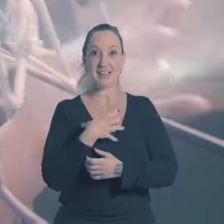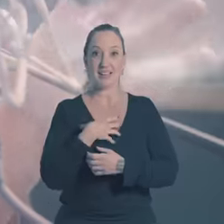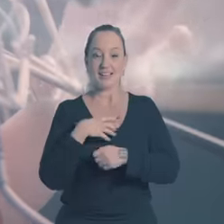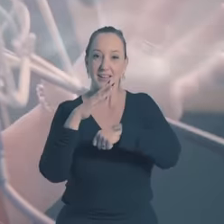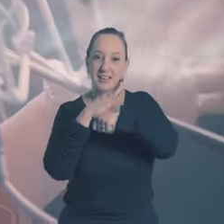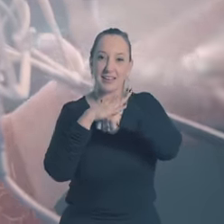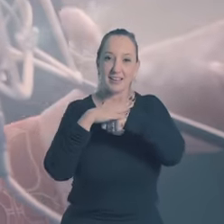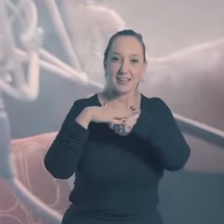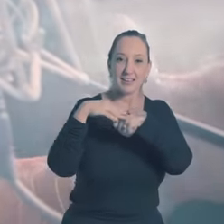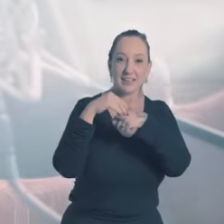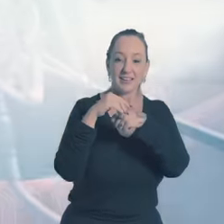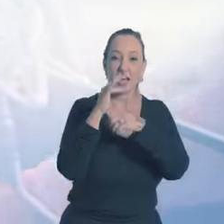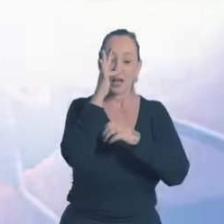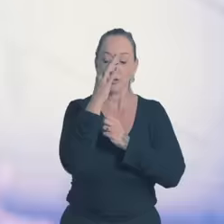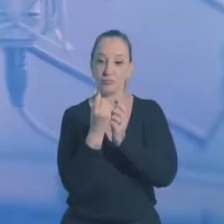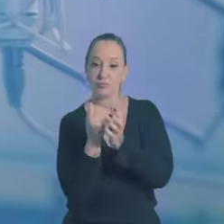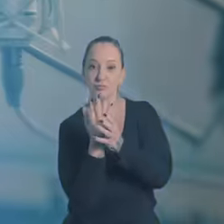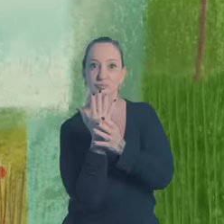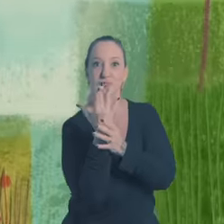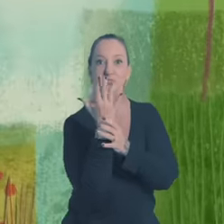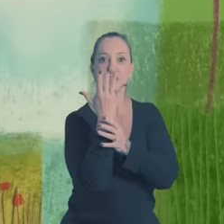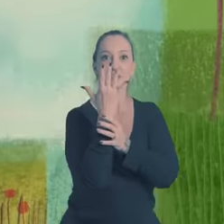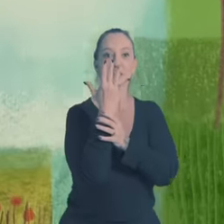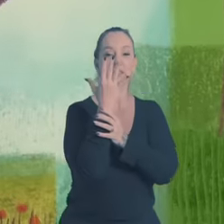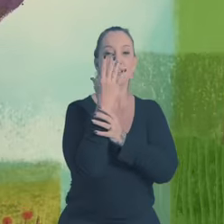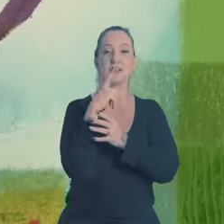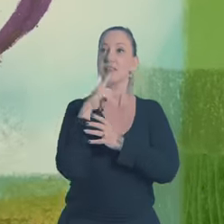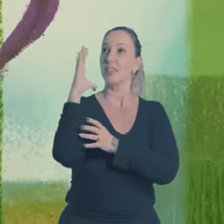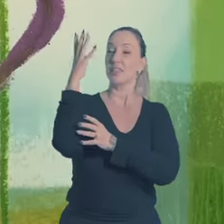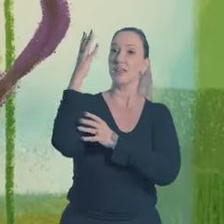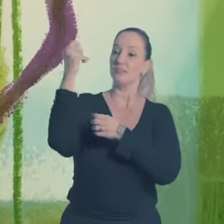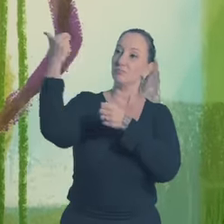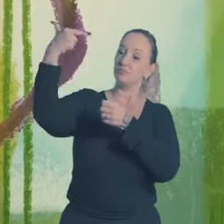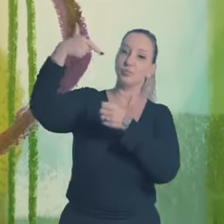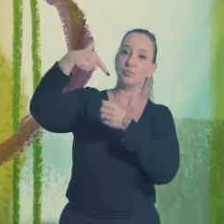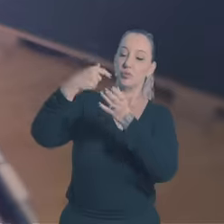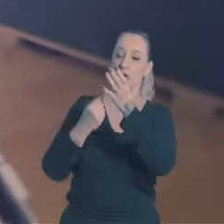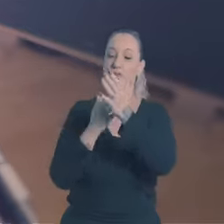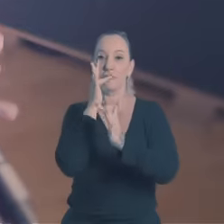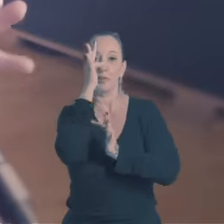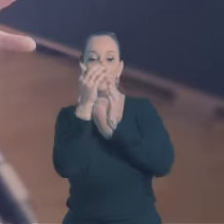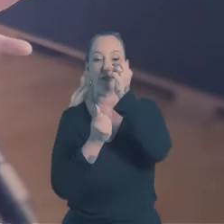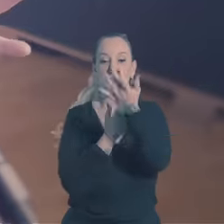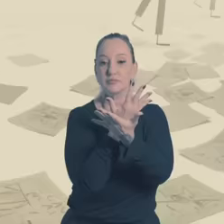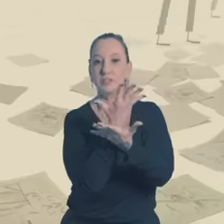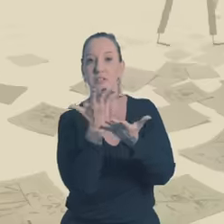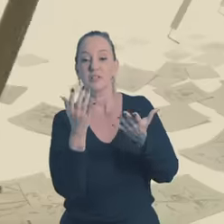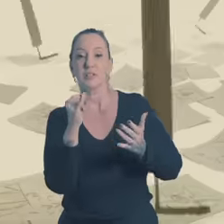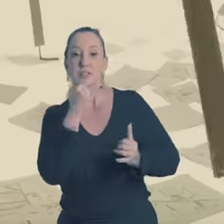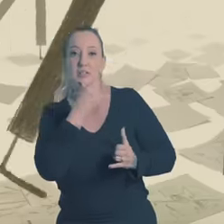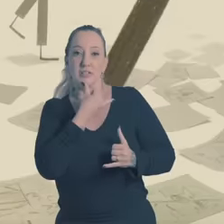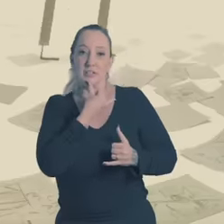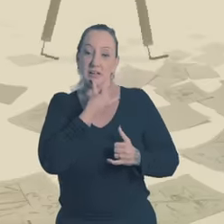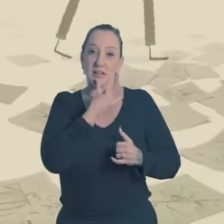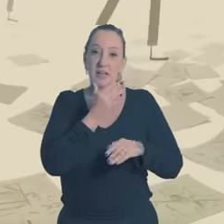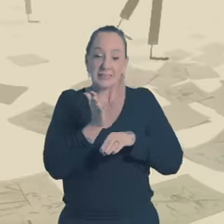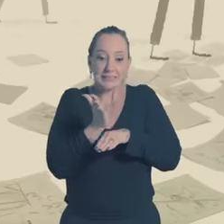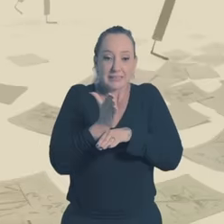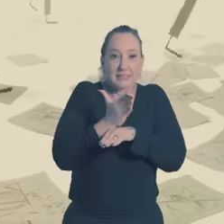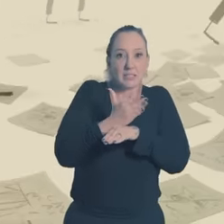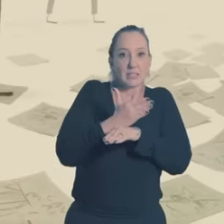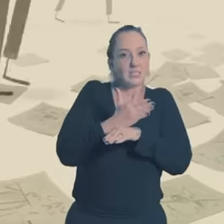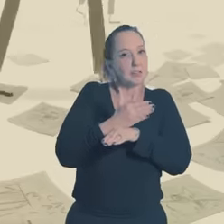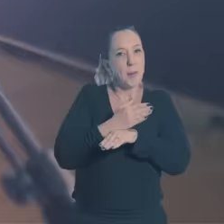gentil como foda pra folir. Mas sem água, sol e tempo, que botão vai se abrir? É muito triste, muito cedo, é